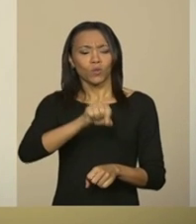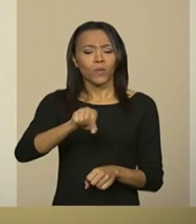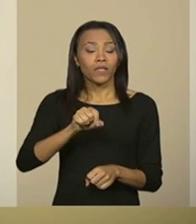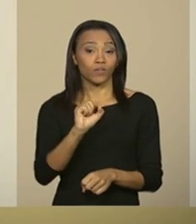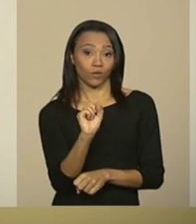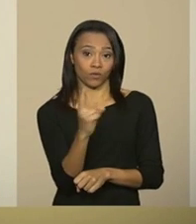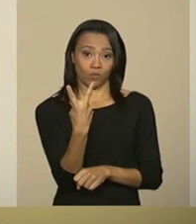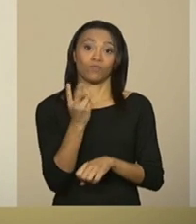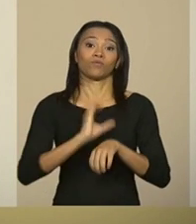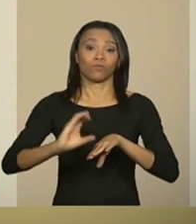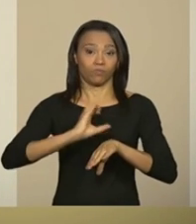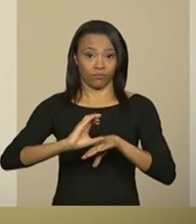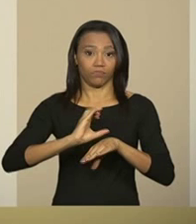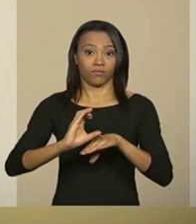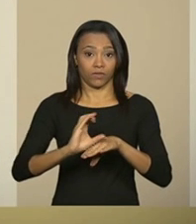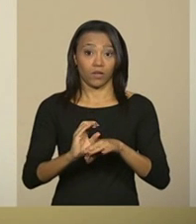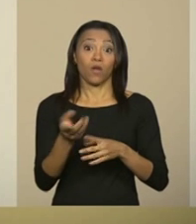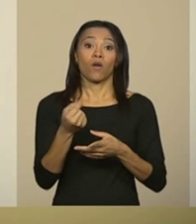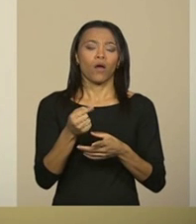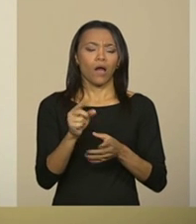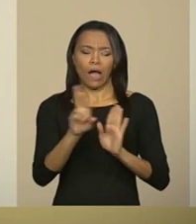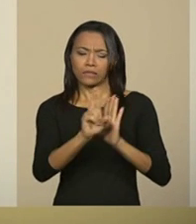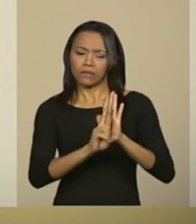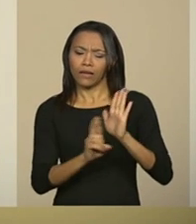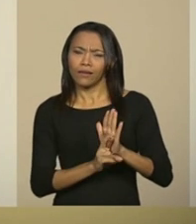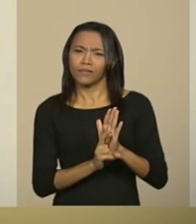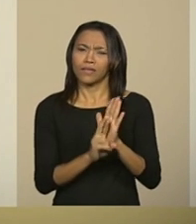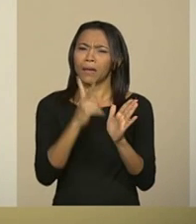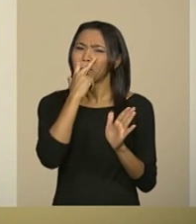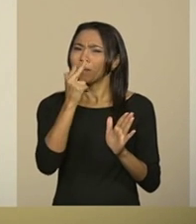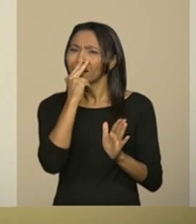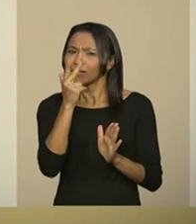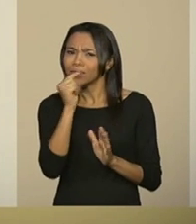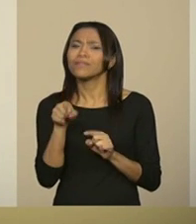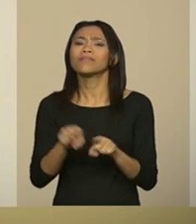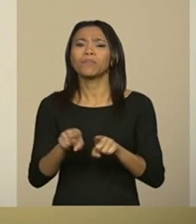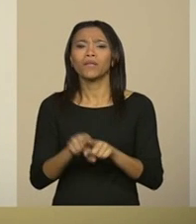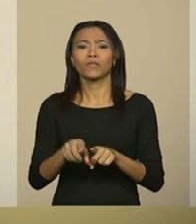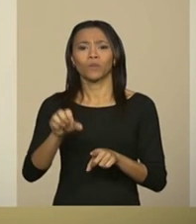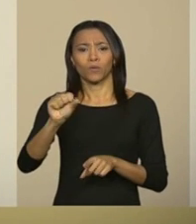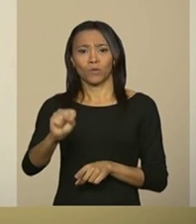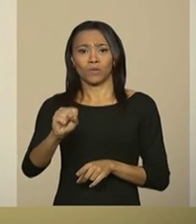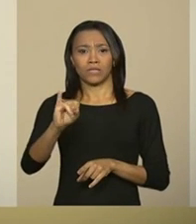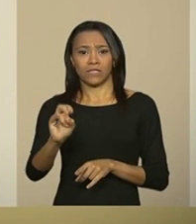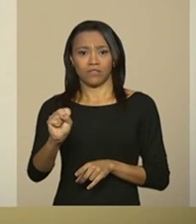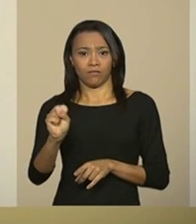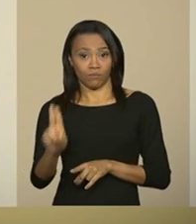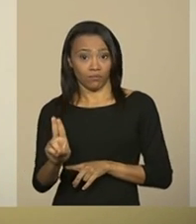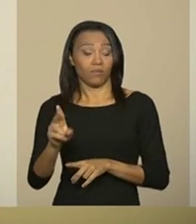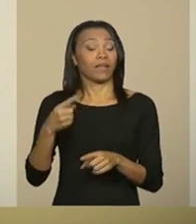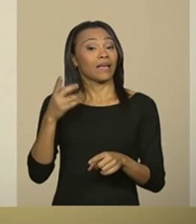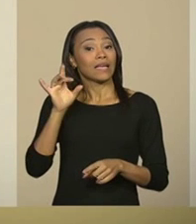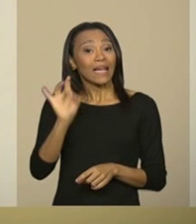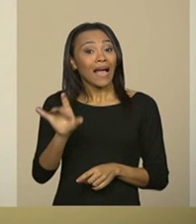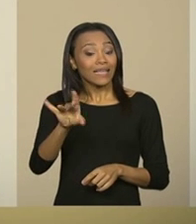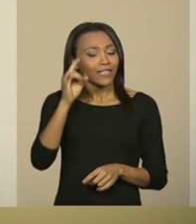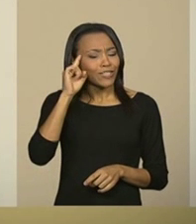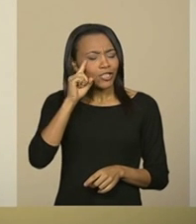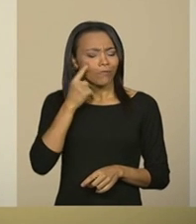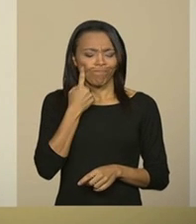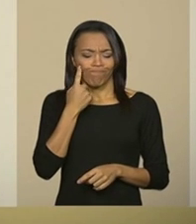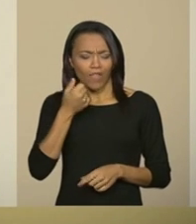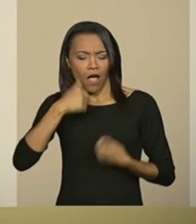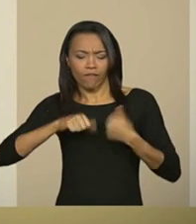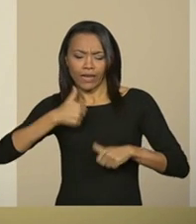duas opções de curso o processo é muito parecido com o do sisu porque a cada dia o candidato pode